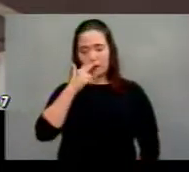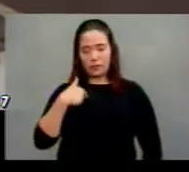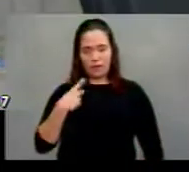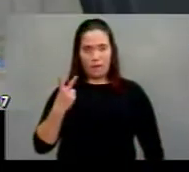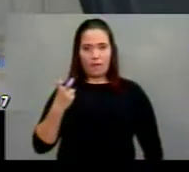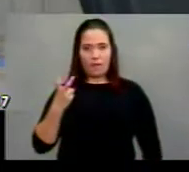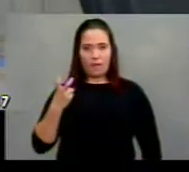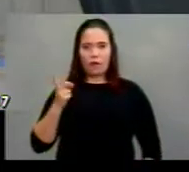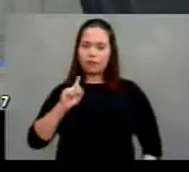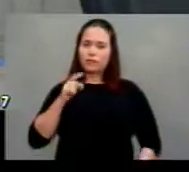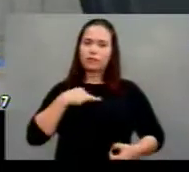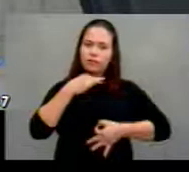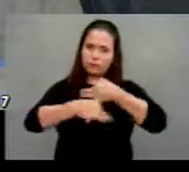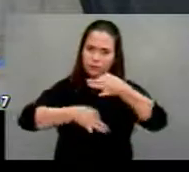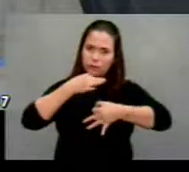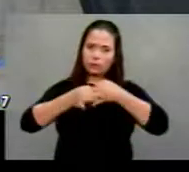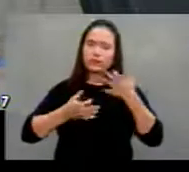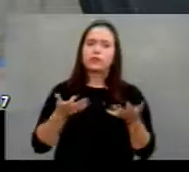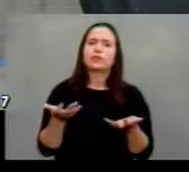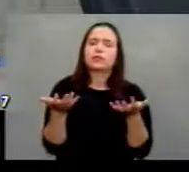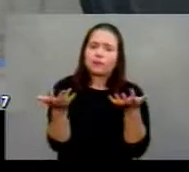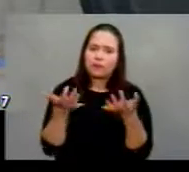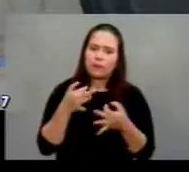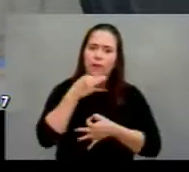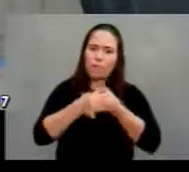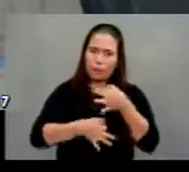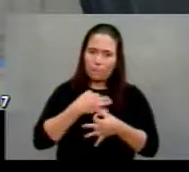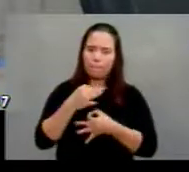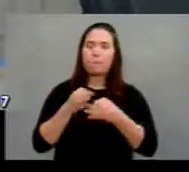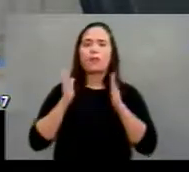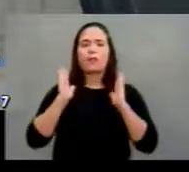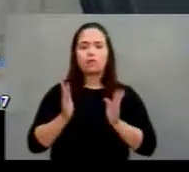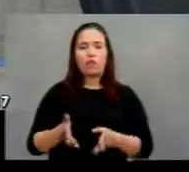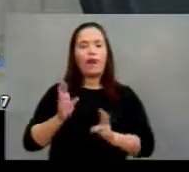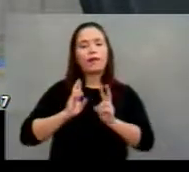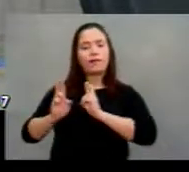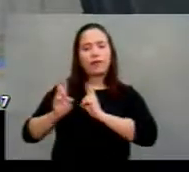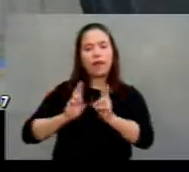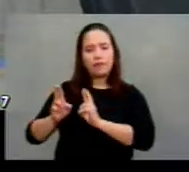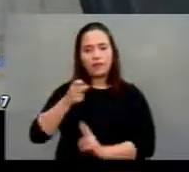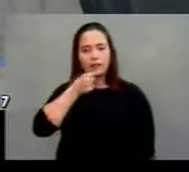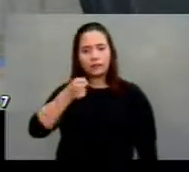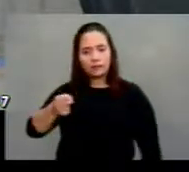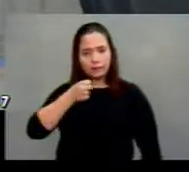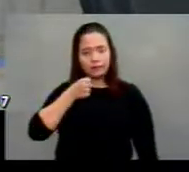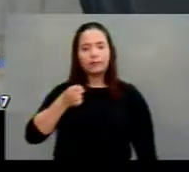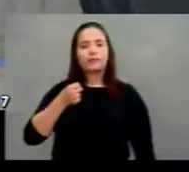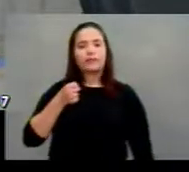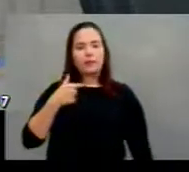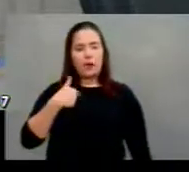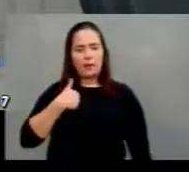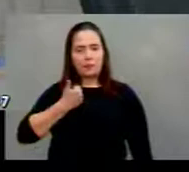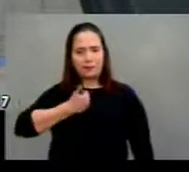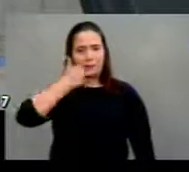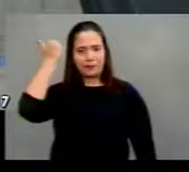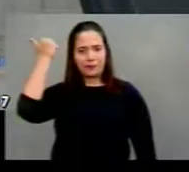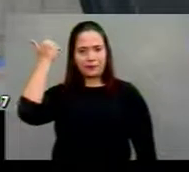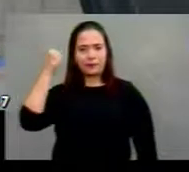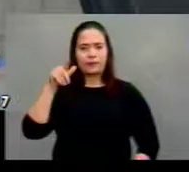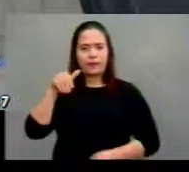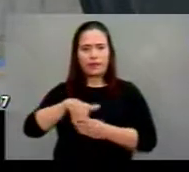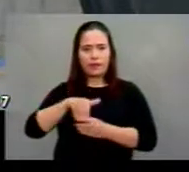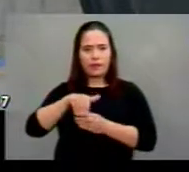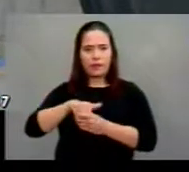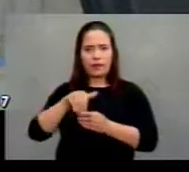não participasse, se não me posicionasse. Já dei algumas entrevistas a respeito. Eu achei constrangedor a aprovação